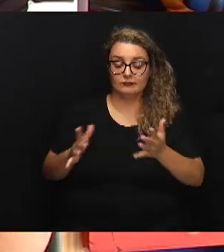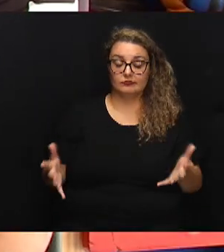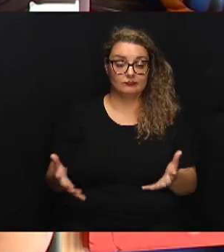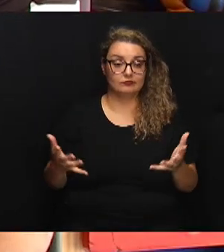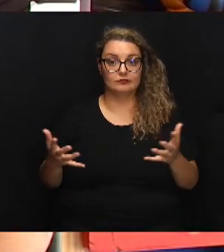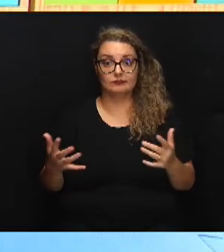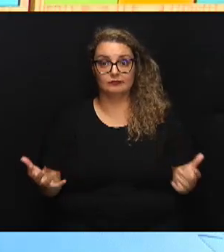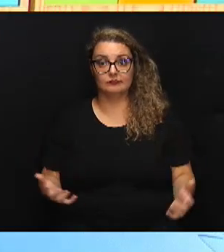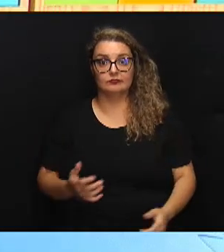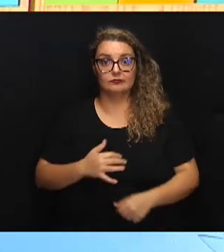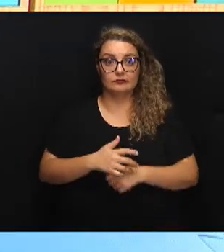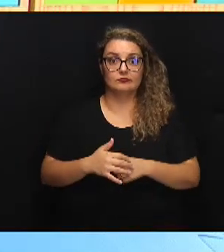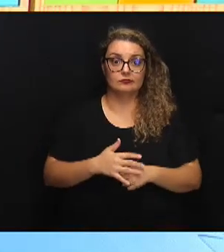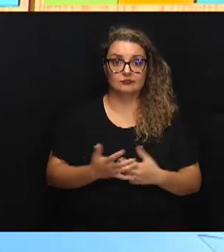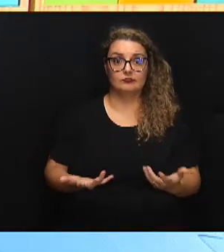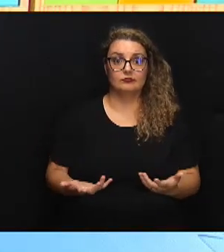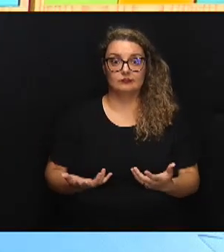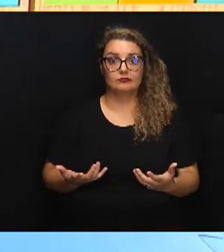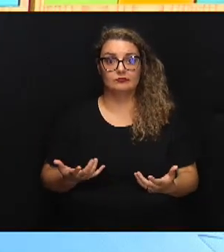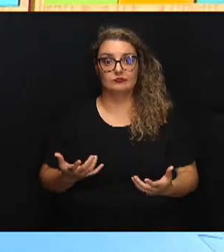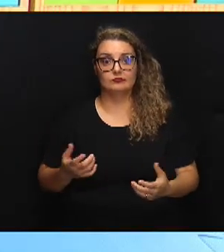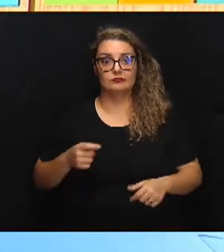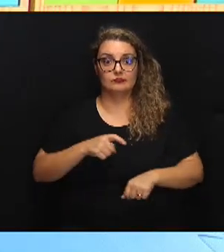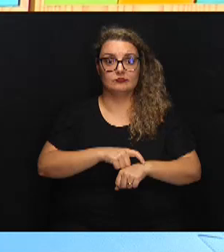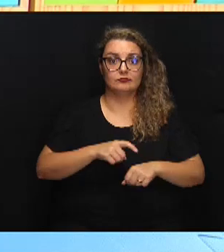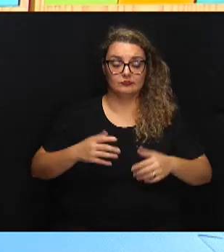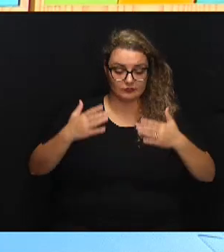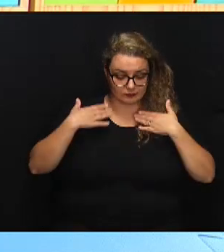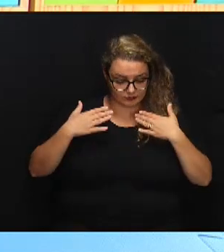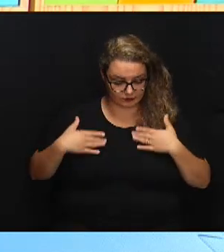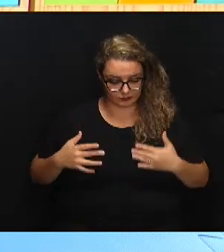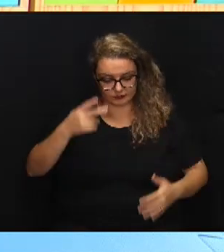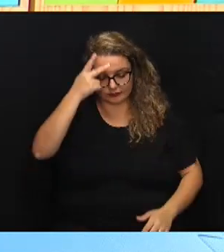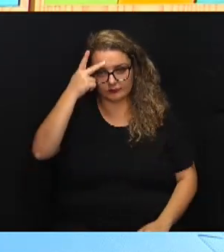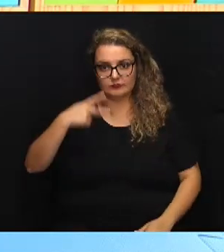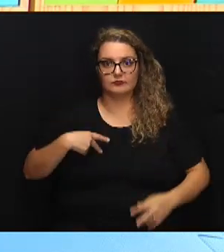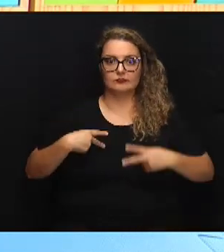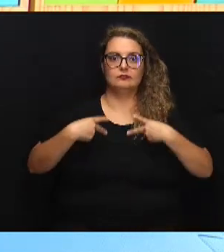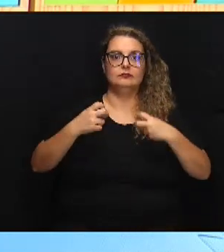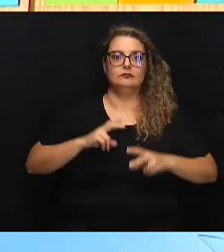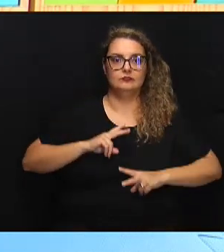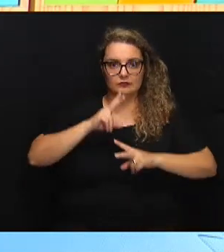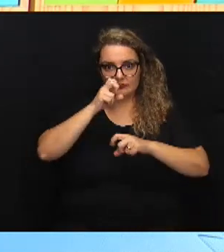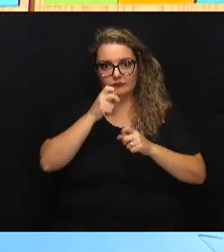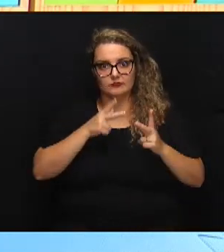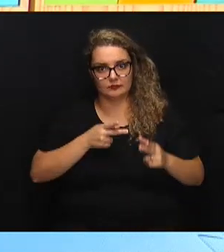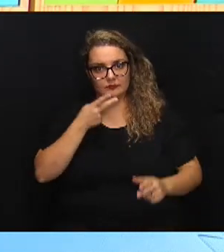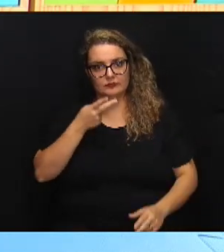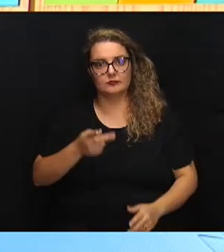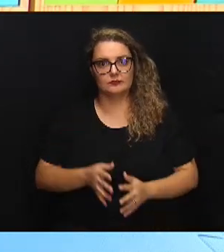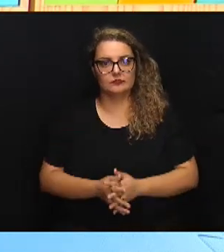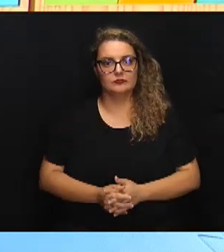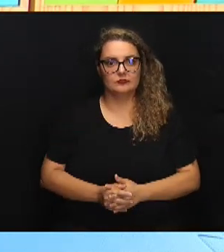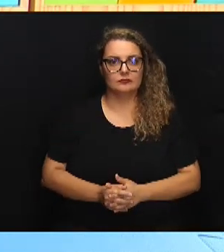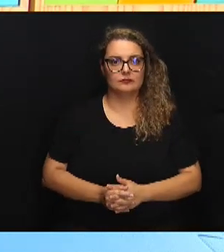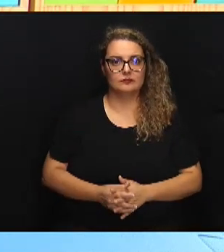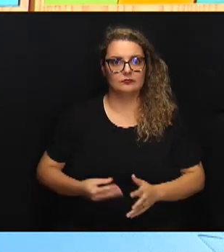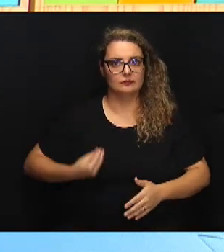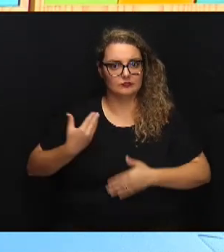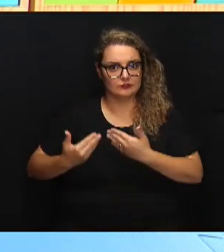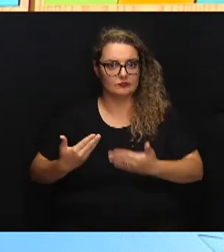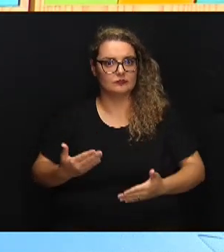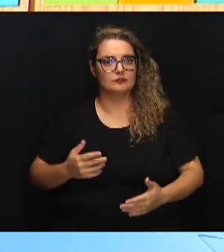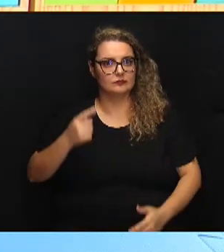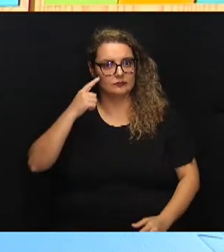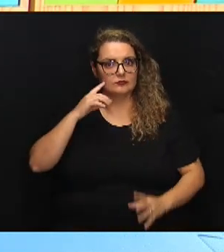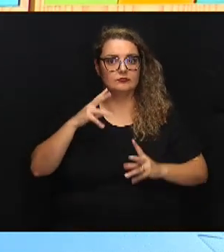incentivo digital, esse momento de estar com o próprio corpo, de reconhecer a própria força, como você mesmo disse, isso vai para a vida de uma forma geral?